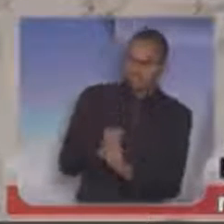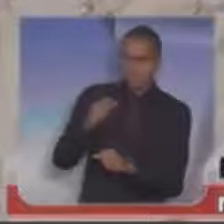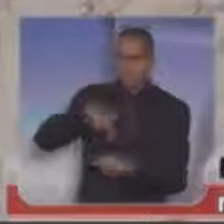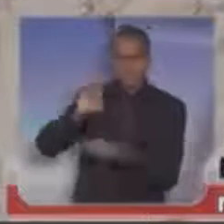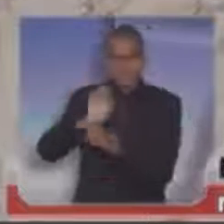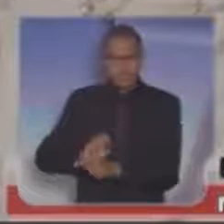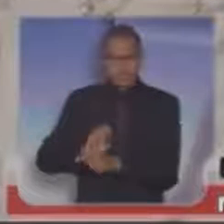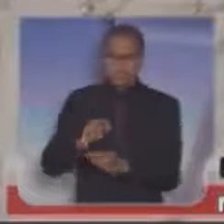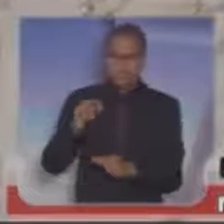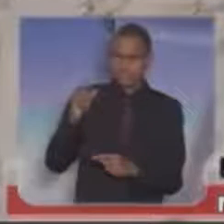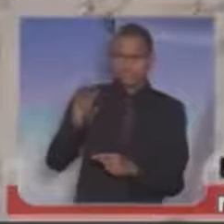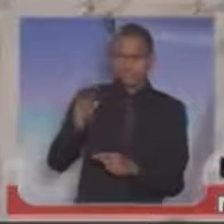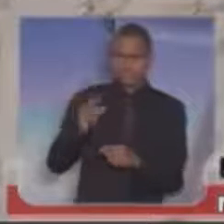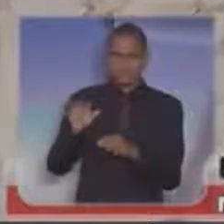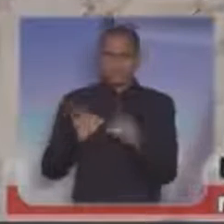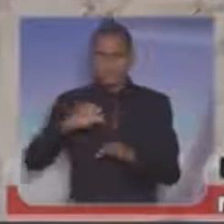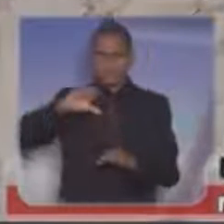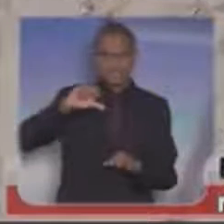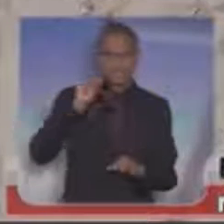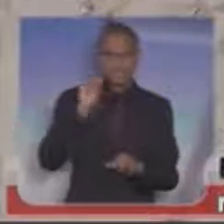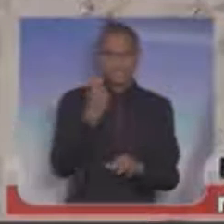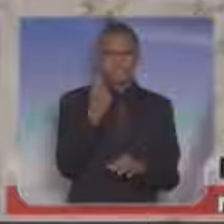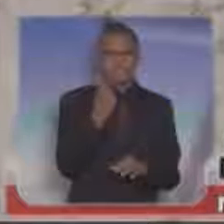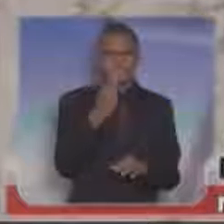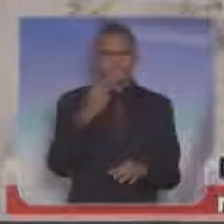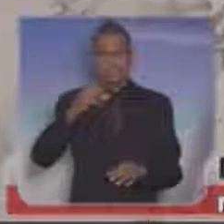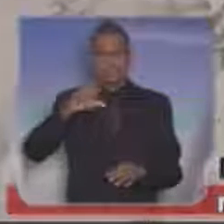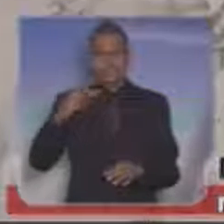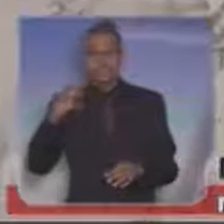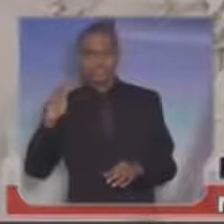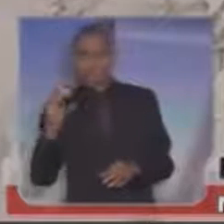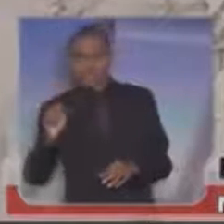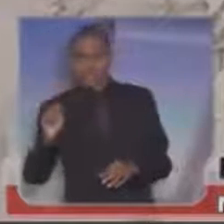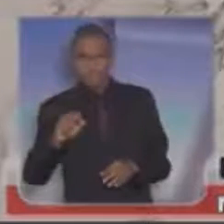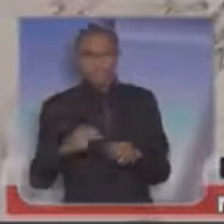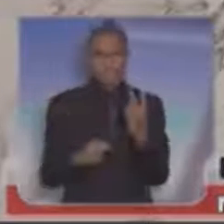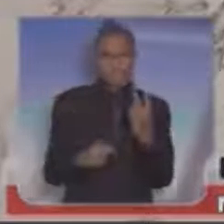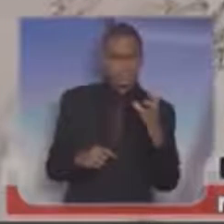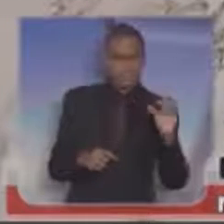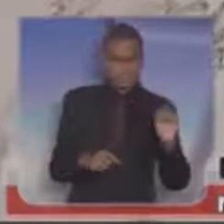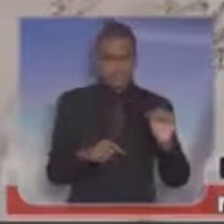mesma peça orçamentária que destina 197 milhões pode 125 para a pasta do trabalho